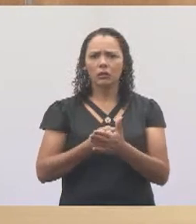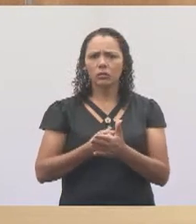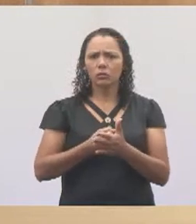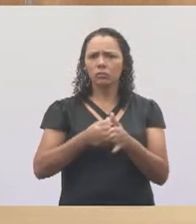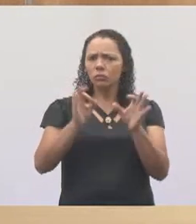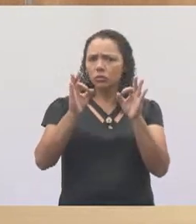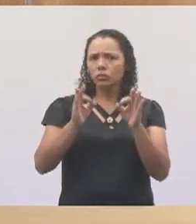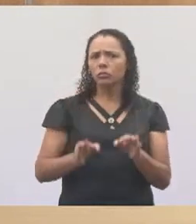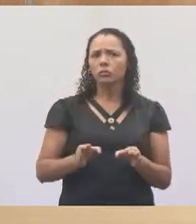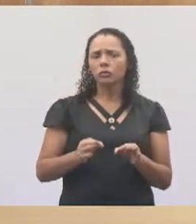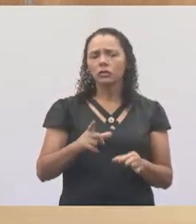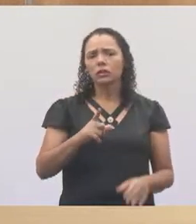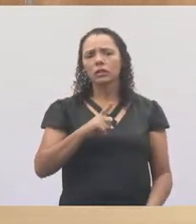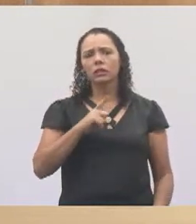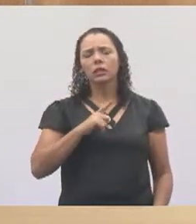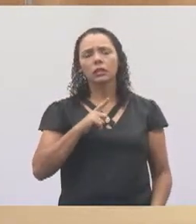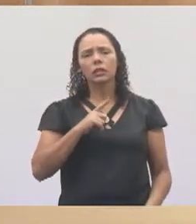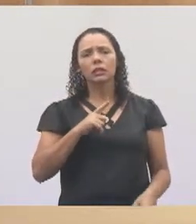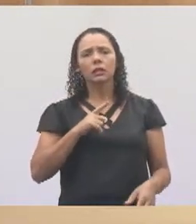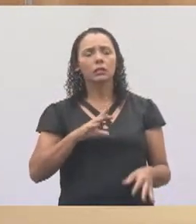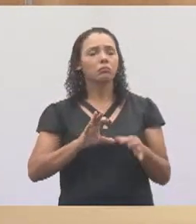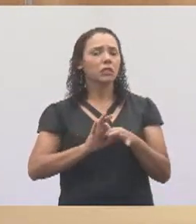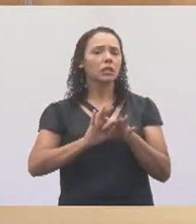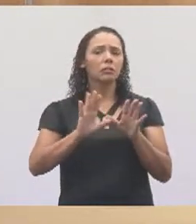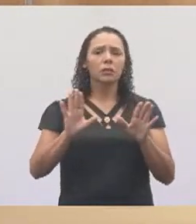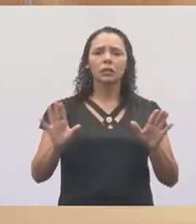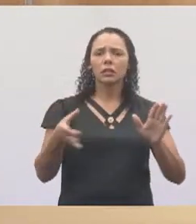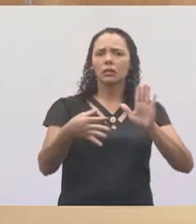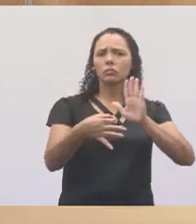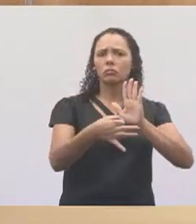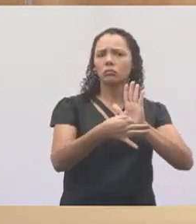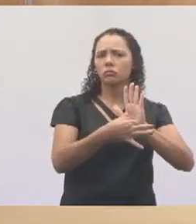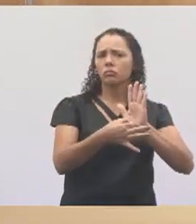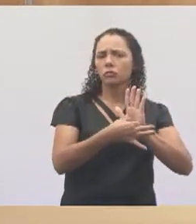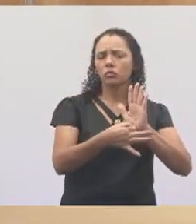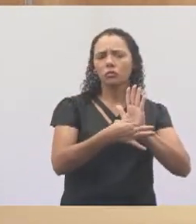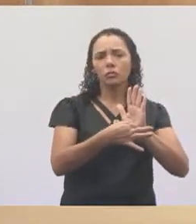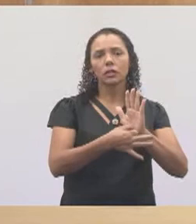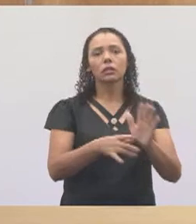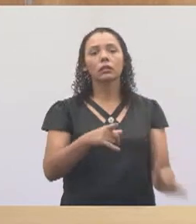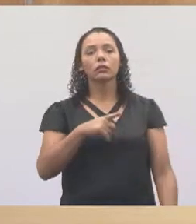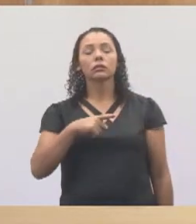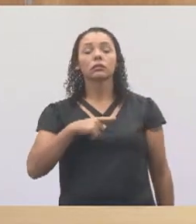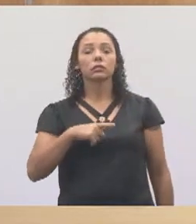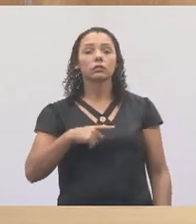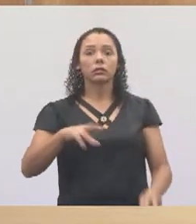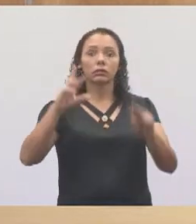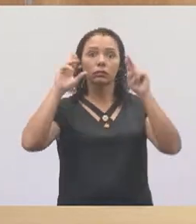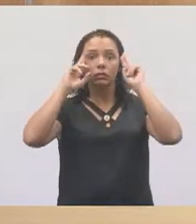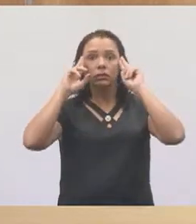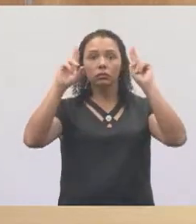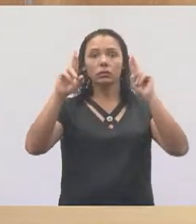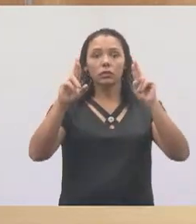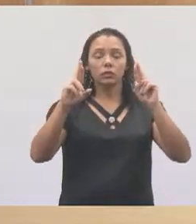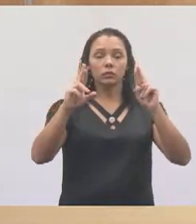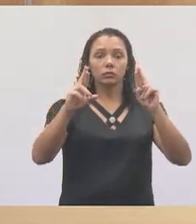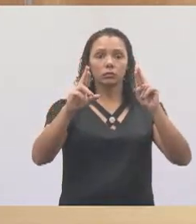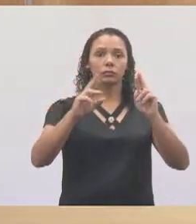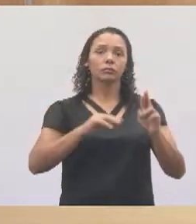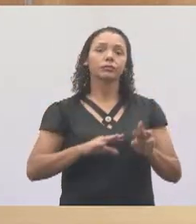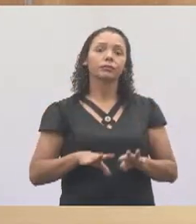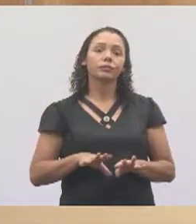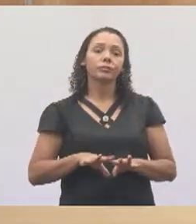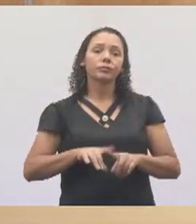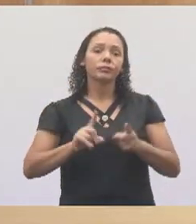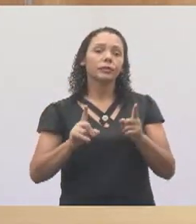era ter a liberdade de expressão no nosso país, que era ter o respeito às liberdades, não é? Mas só que